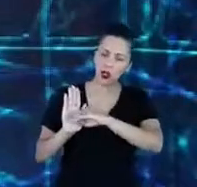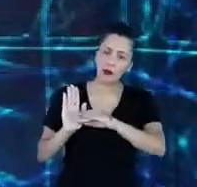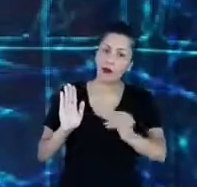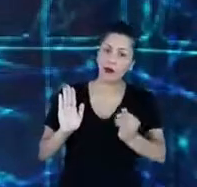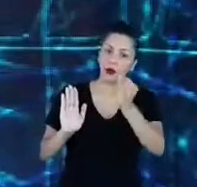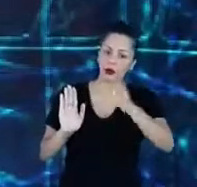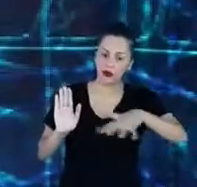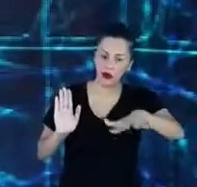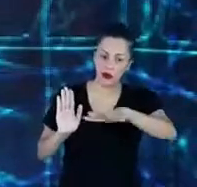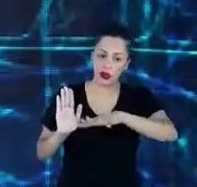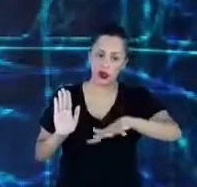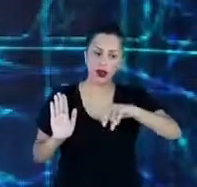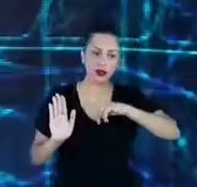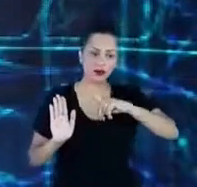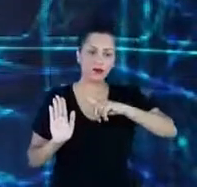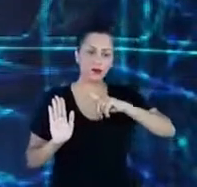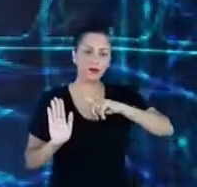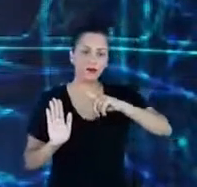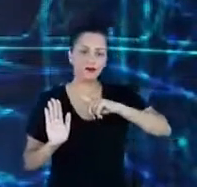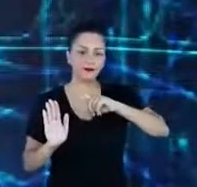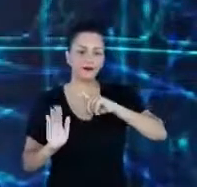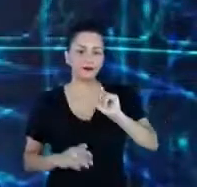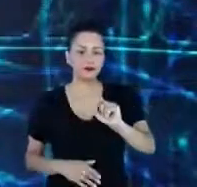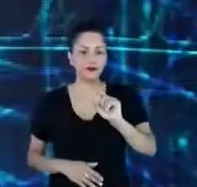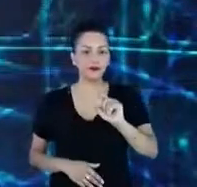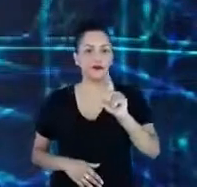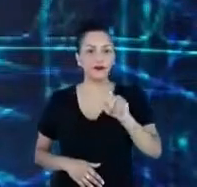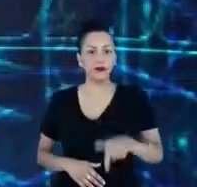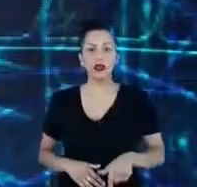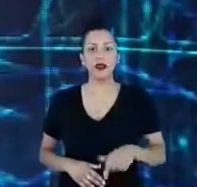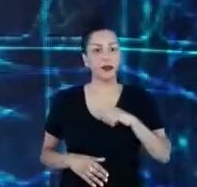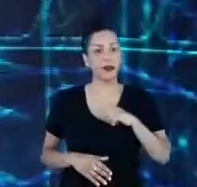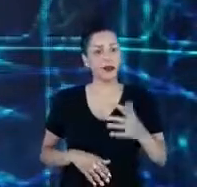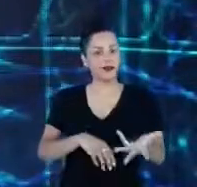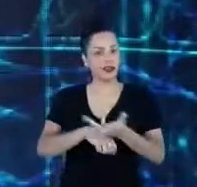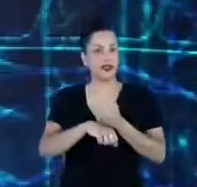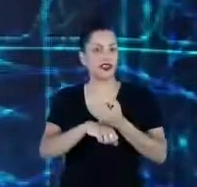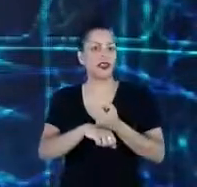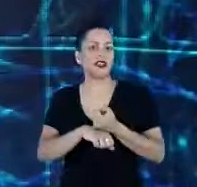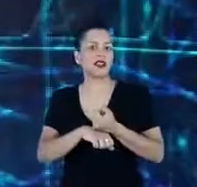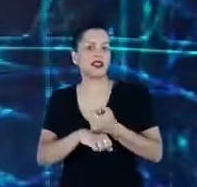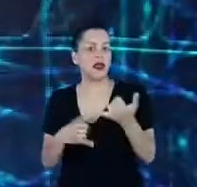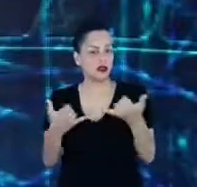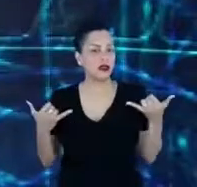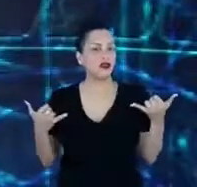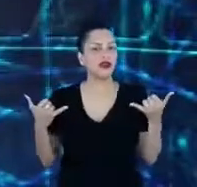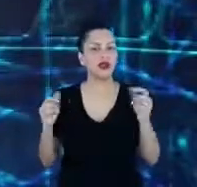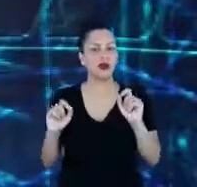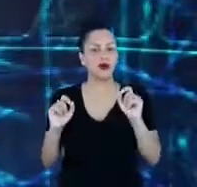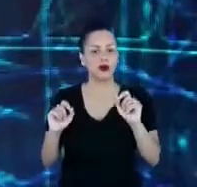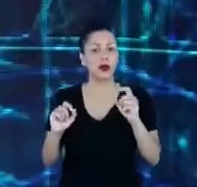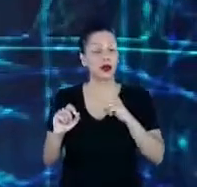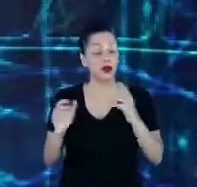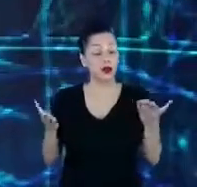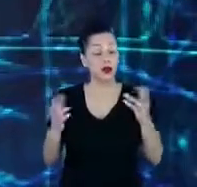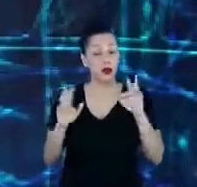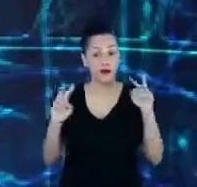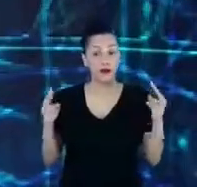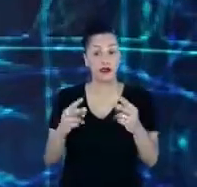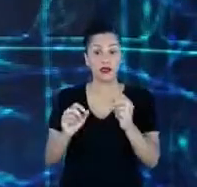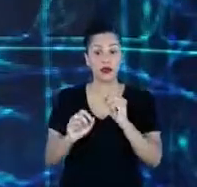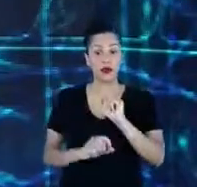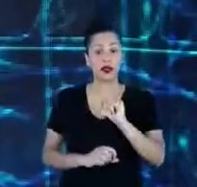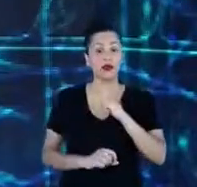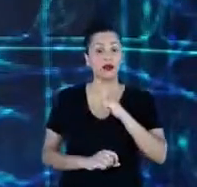grandes contribuições eficiência energética não é um programa que hoje na nossa visão ele tem uma conexão muito